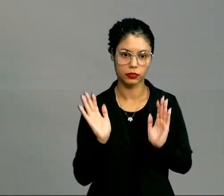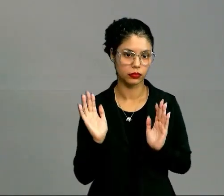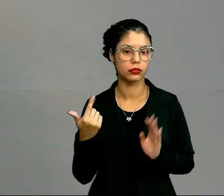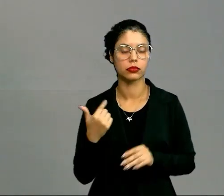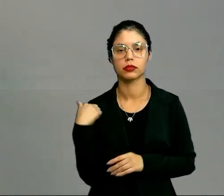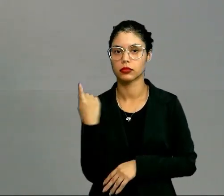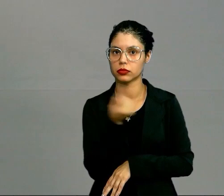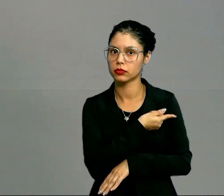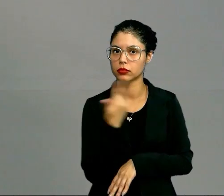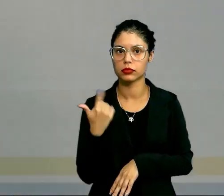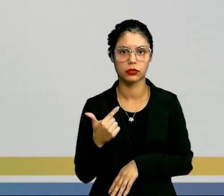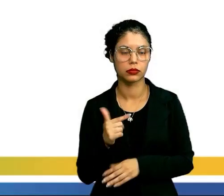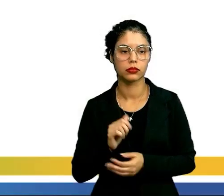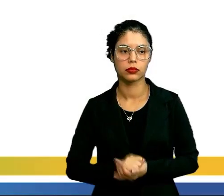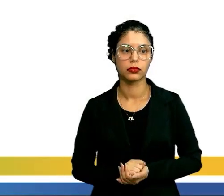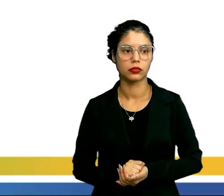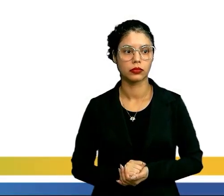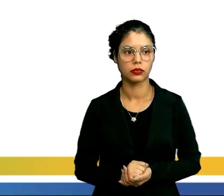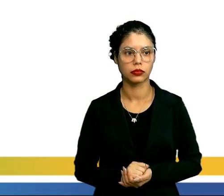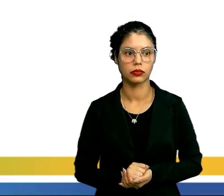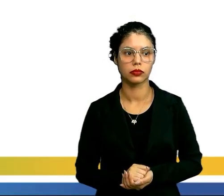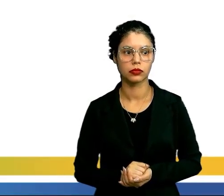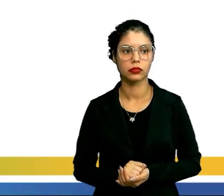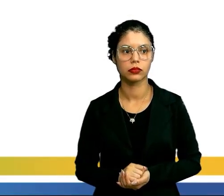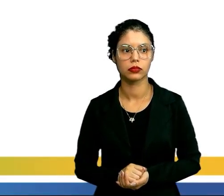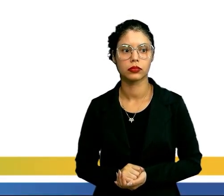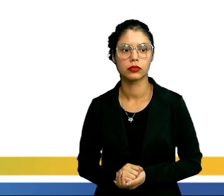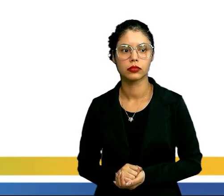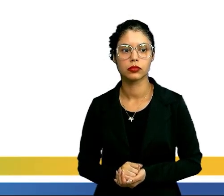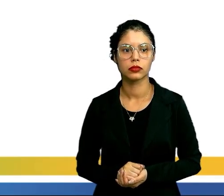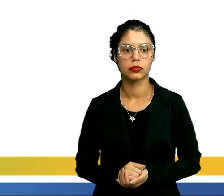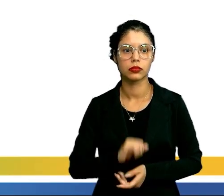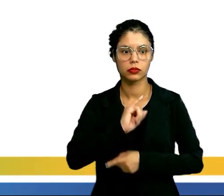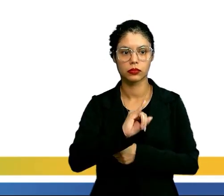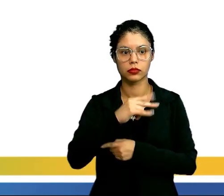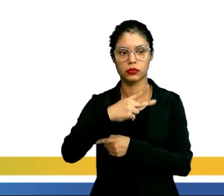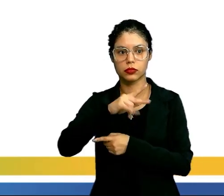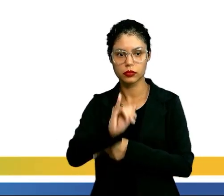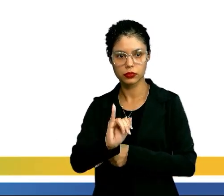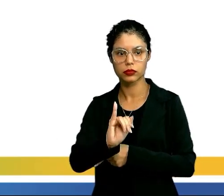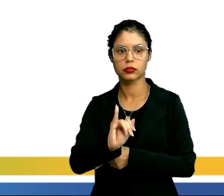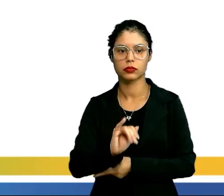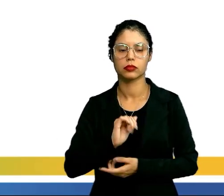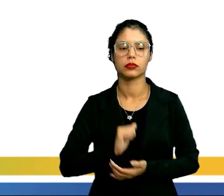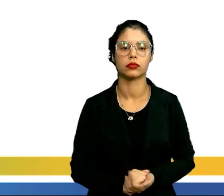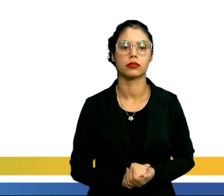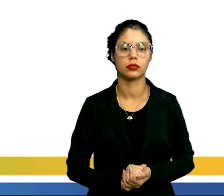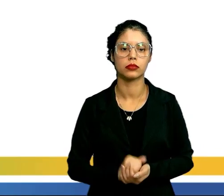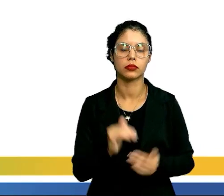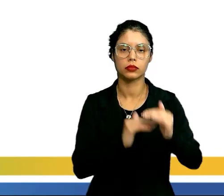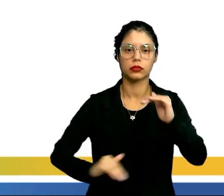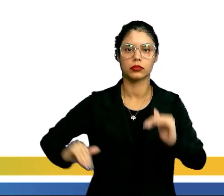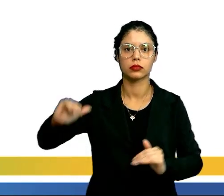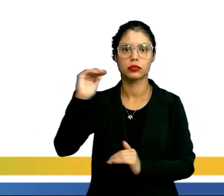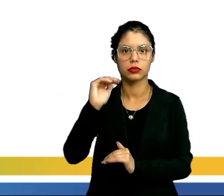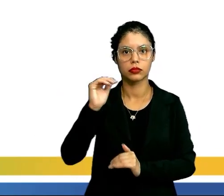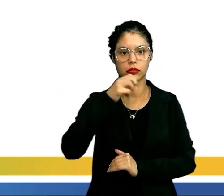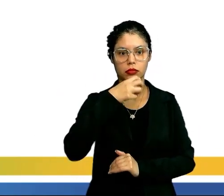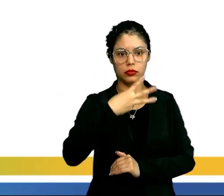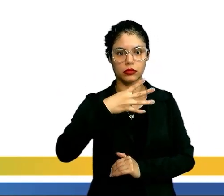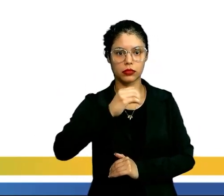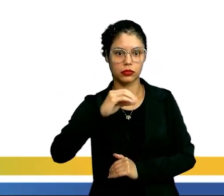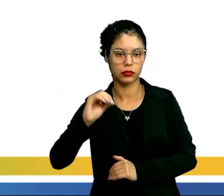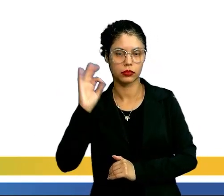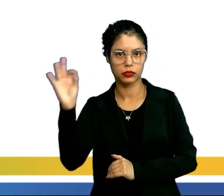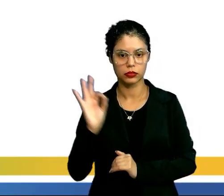nós também só temos que cumprir. É um fato. Letra C. O imposto sobre produtos industrializados, o IPI,